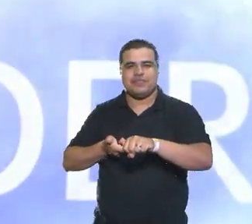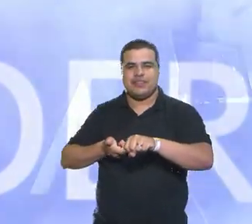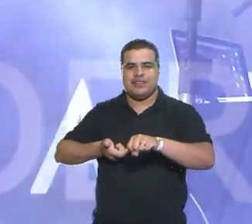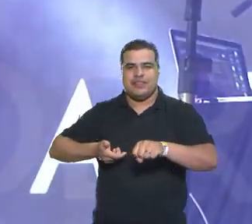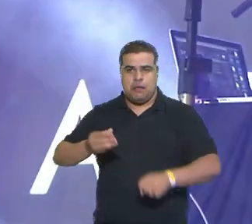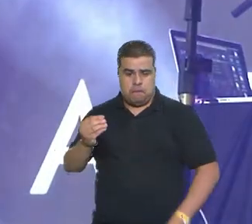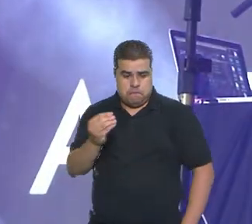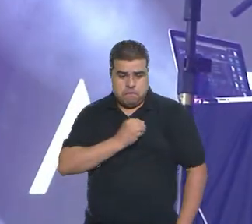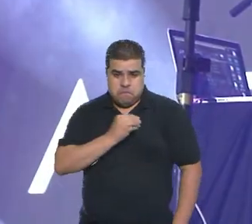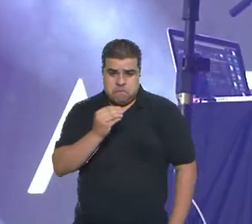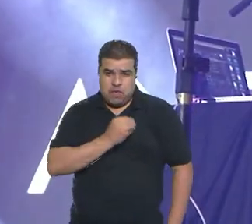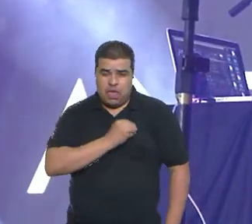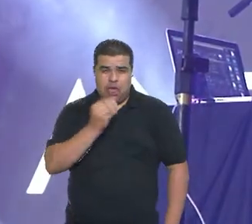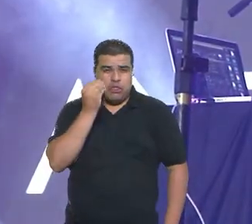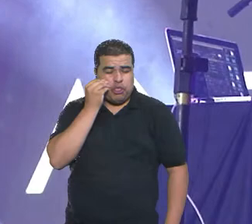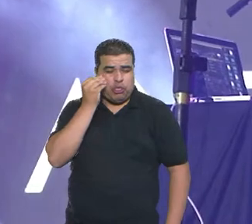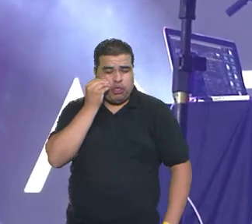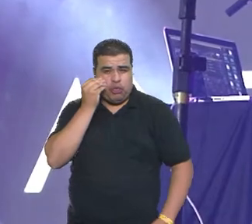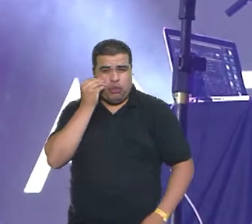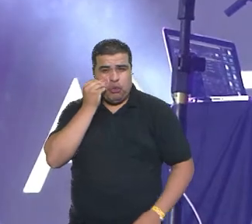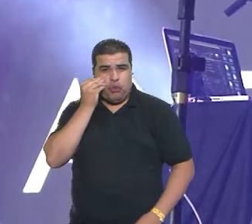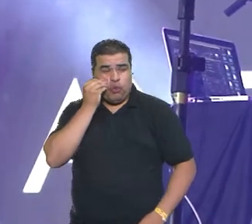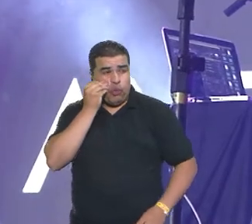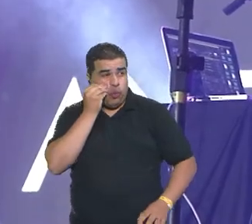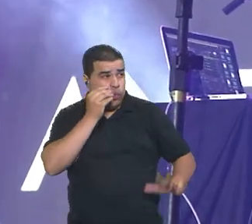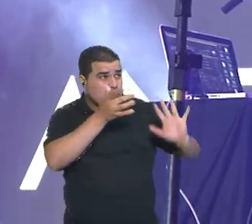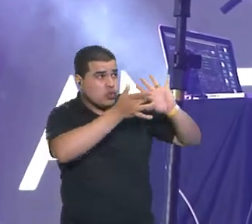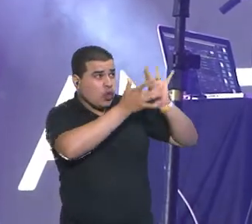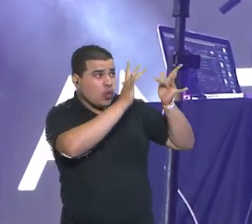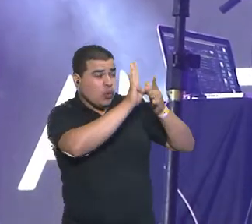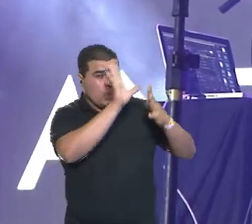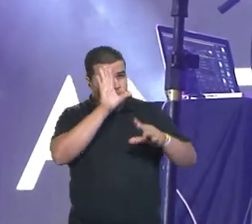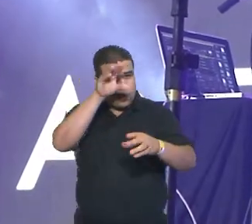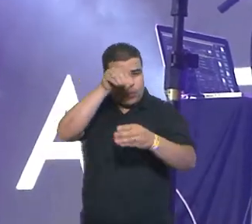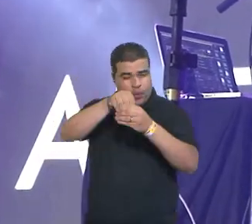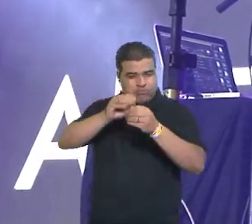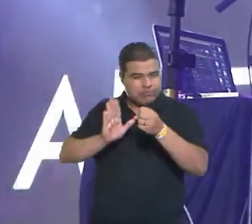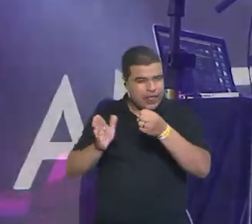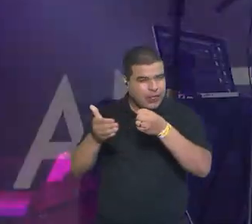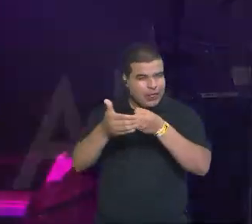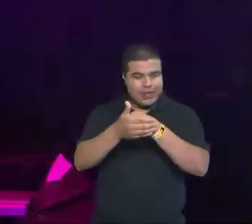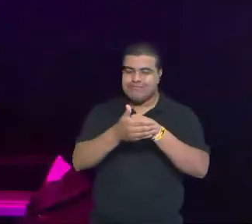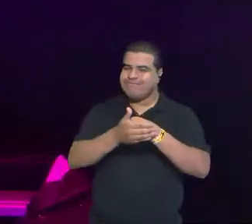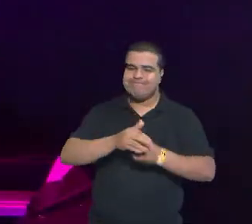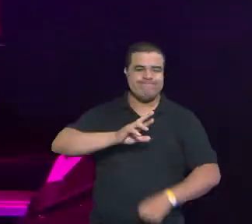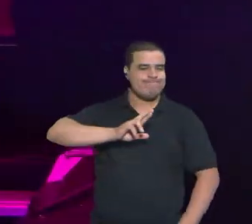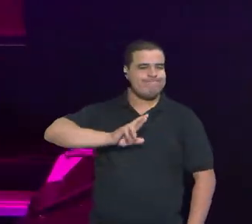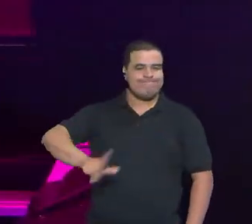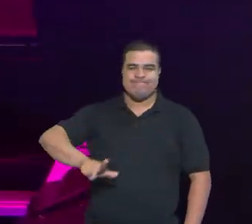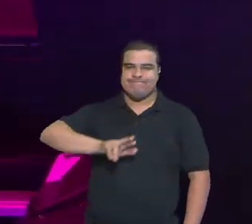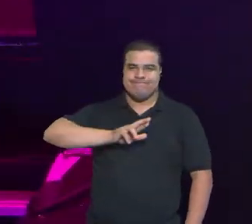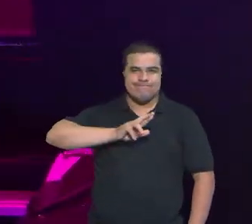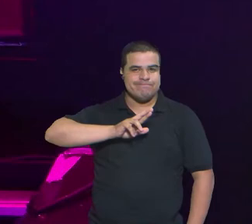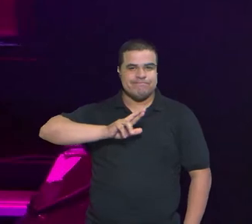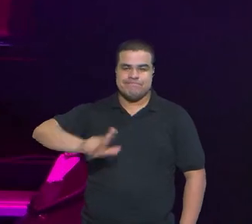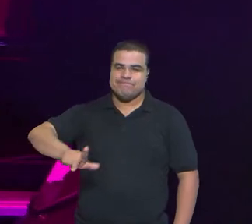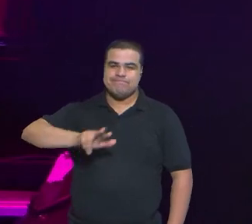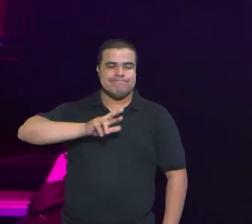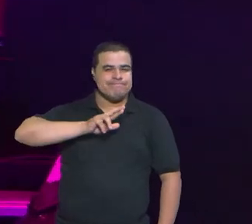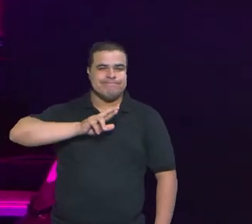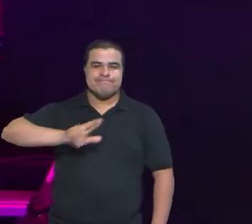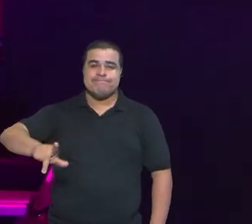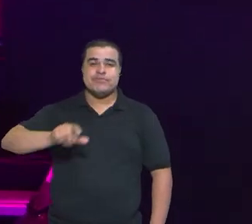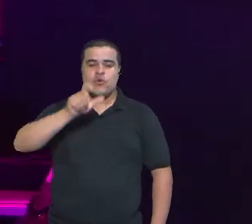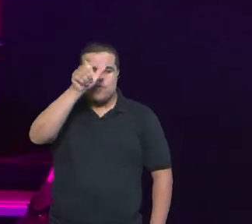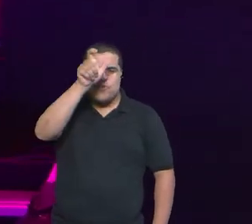o pecado não consegue instruir a marca de Jesus existe em você o